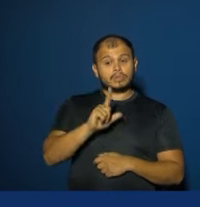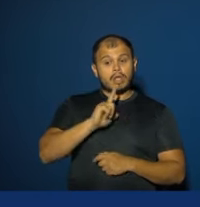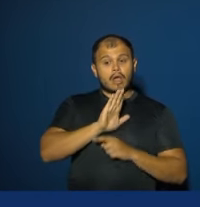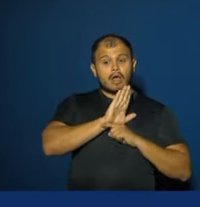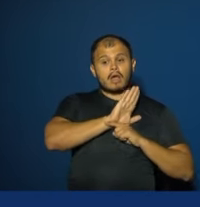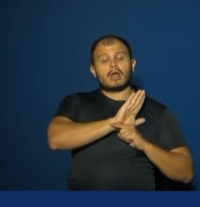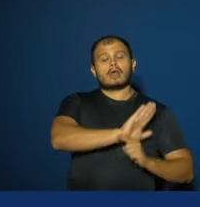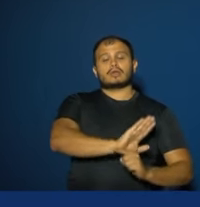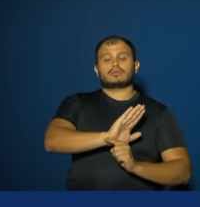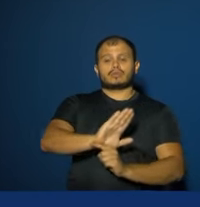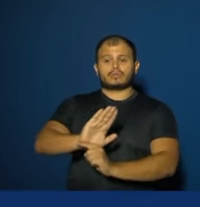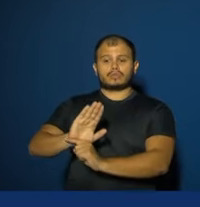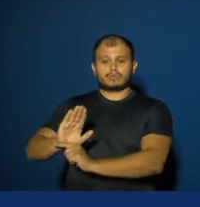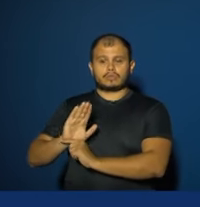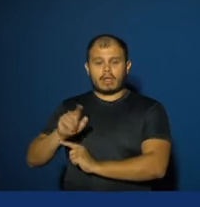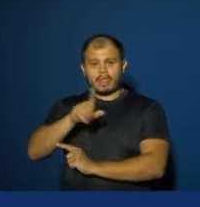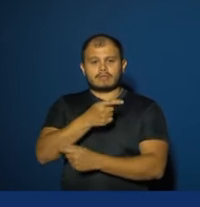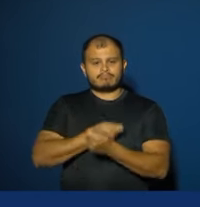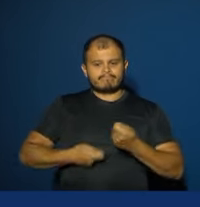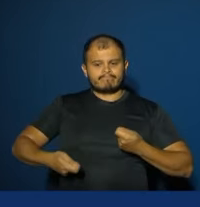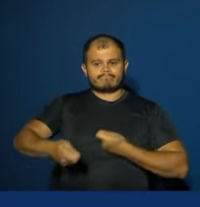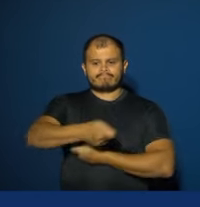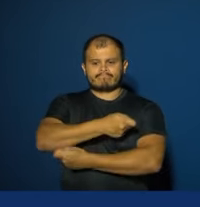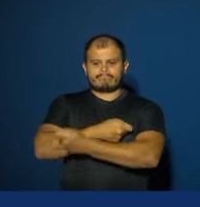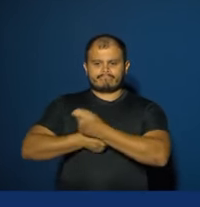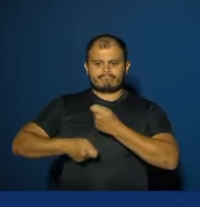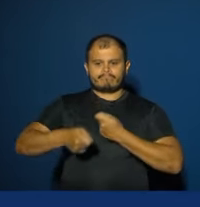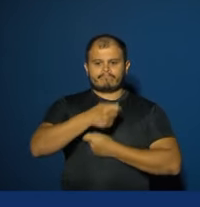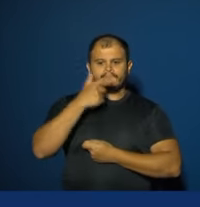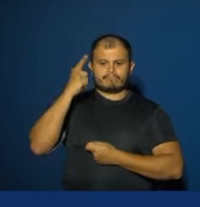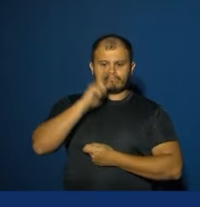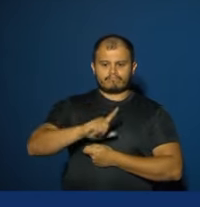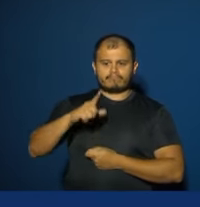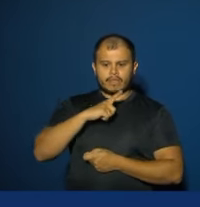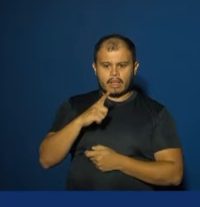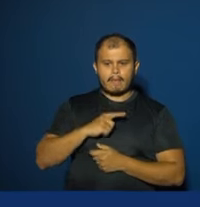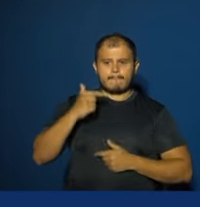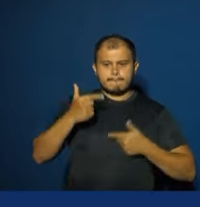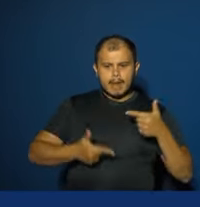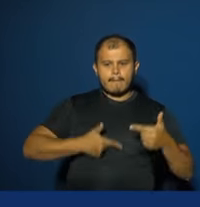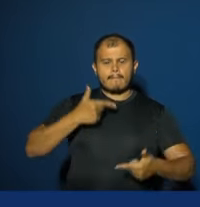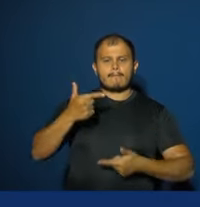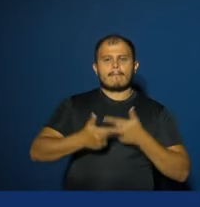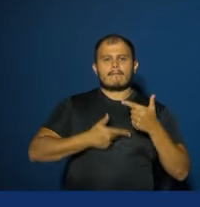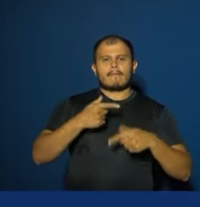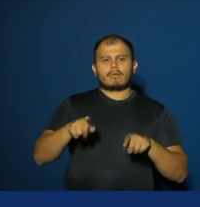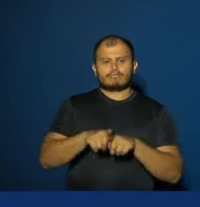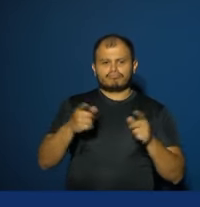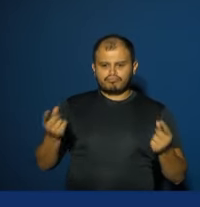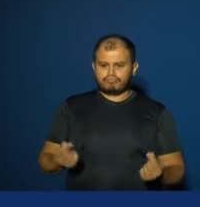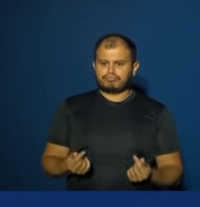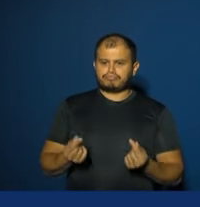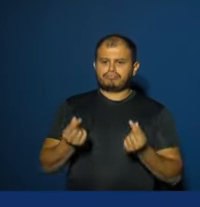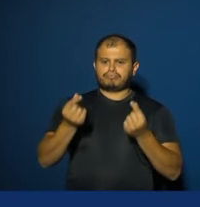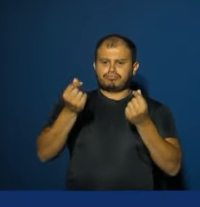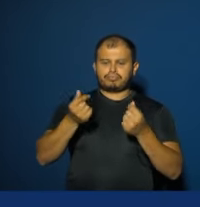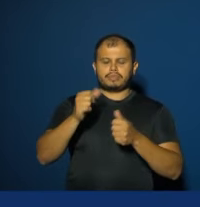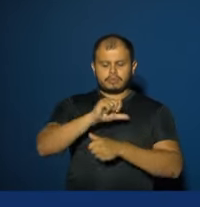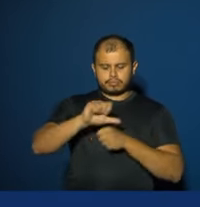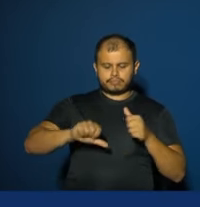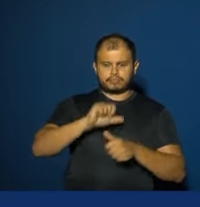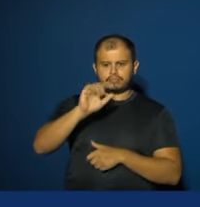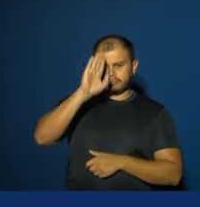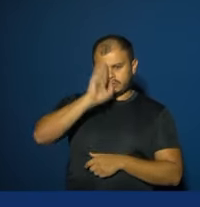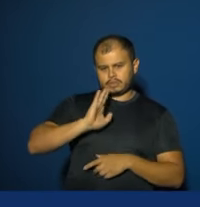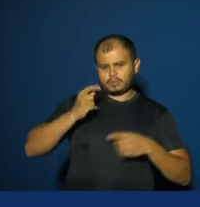eh esse ecossistema financeiro a rentabilizar o seu o seu capital e fazer as transformações que o Brasil